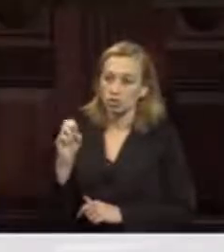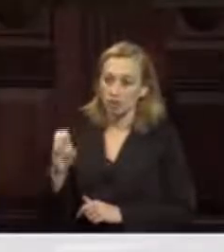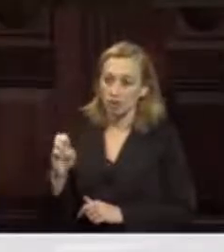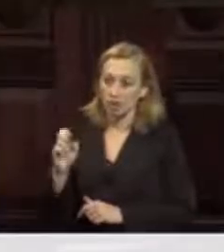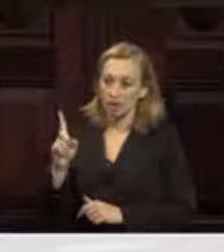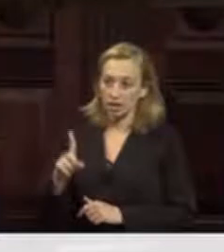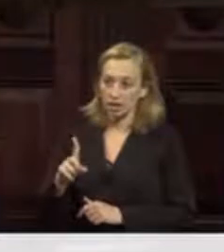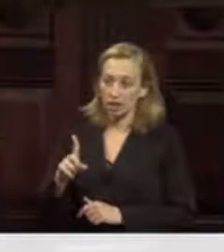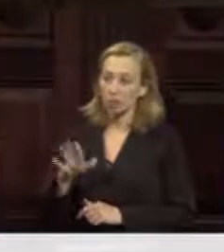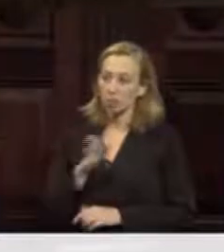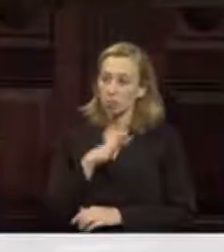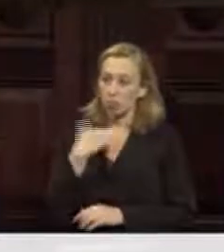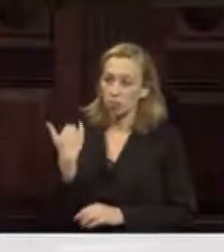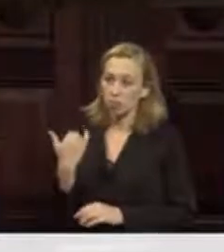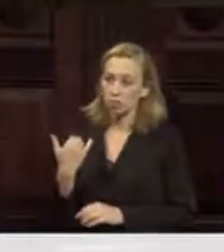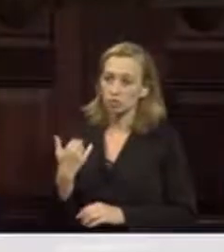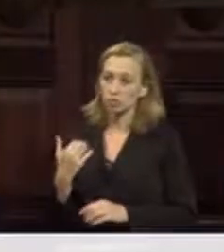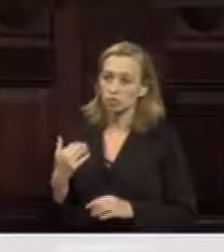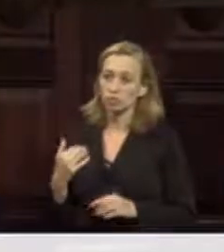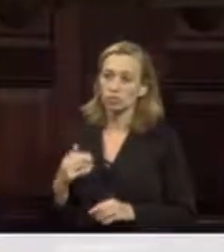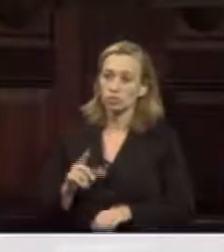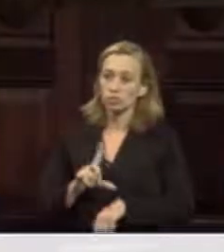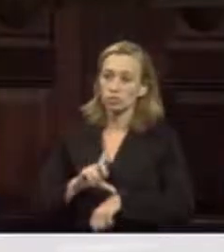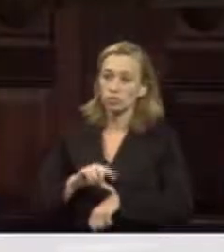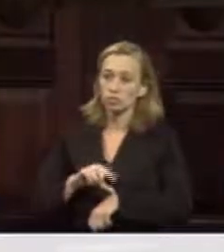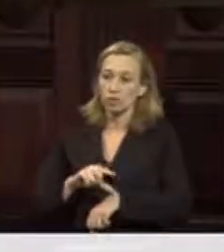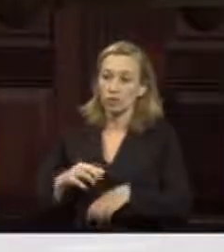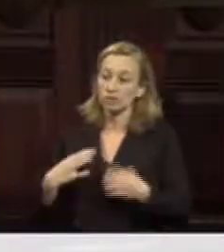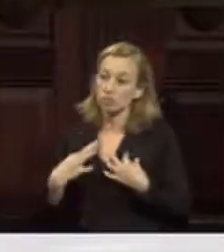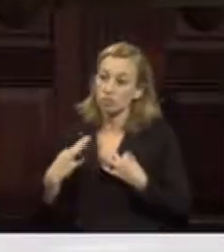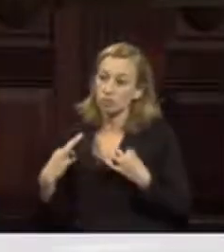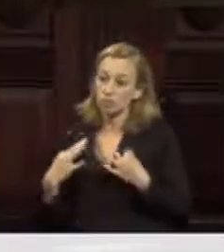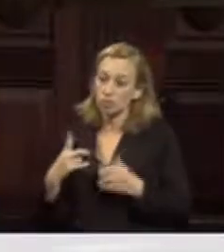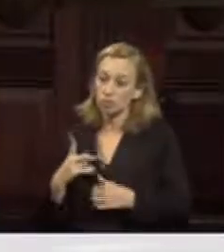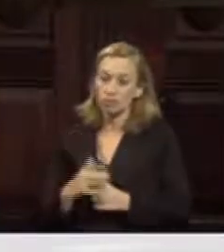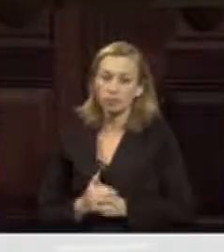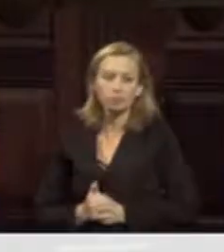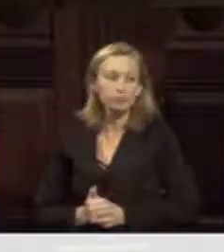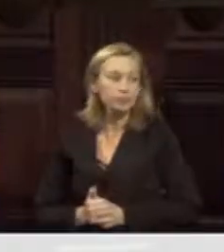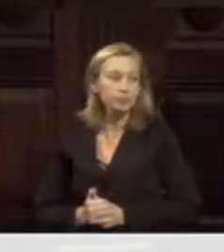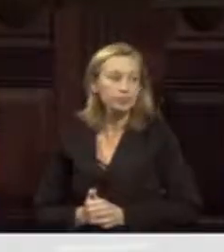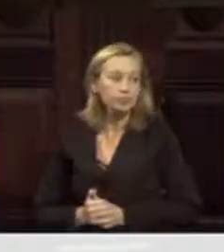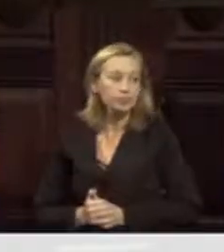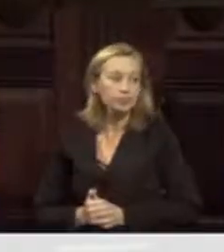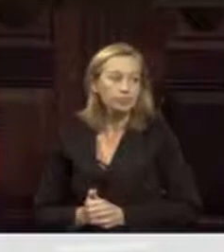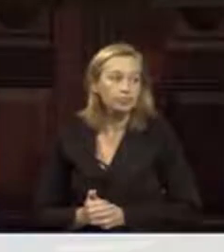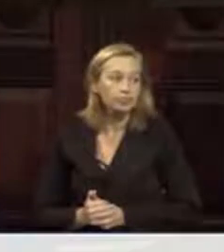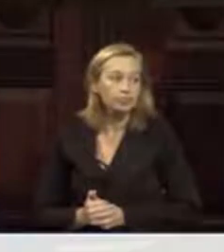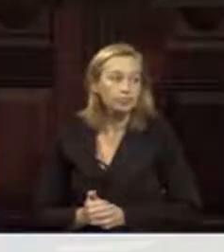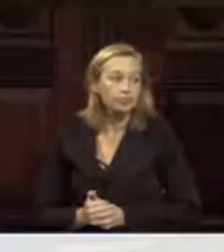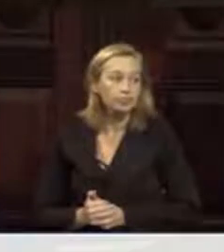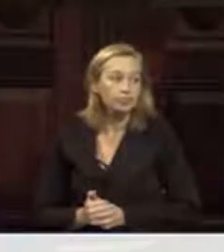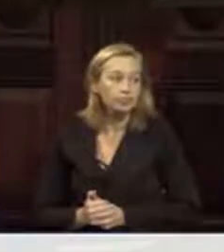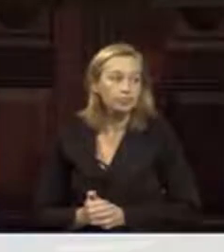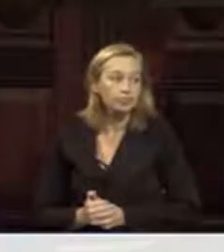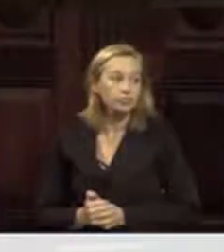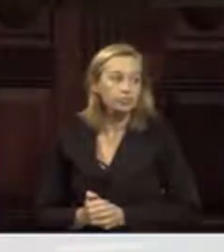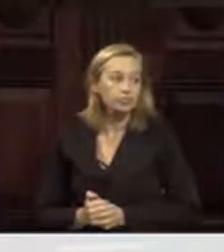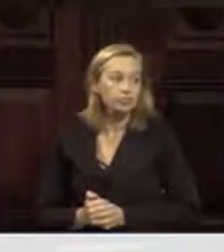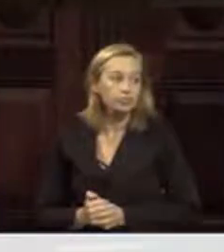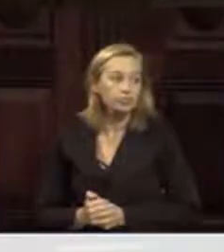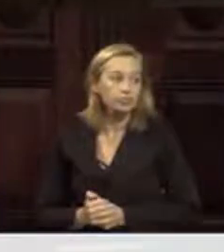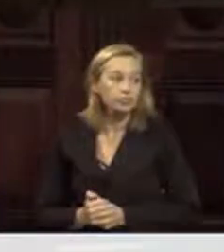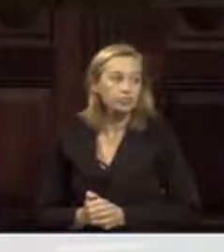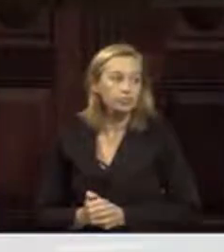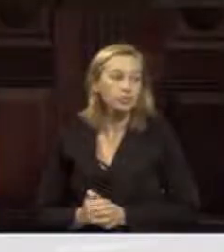folga, foi baleado por intervir durante uma tentativa de roubo. Não quero